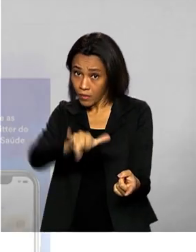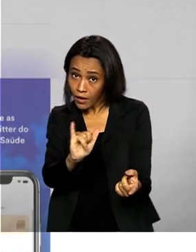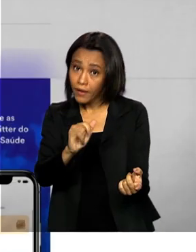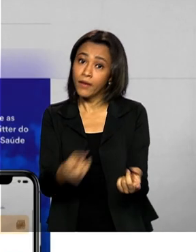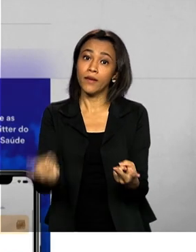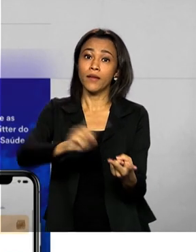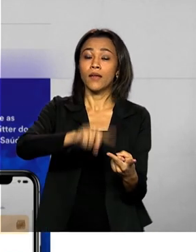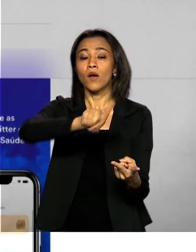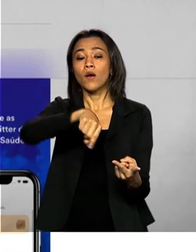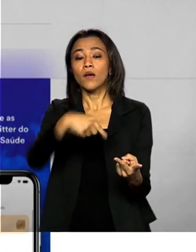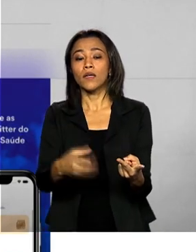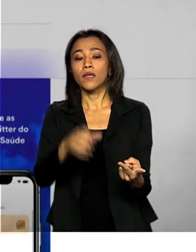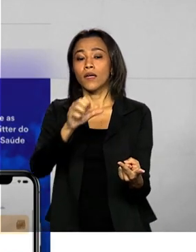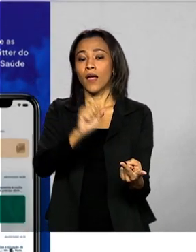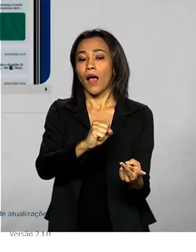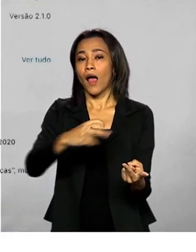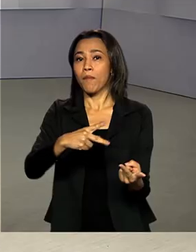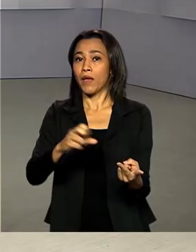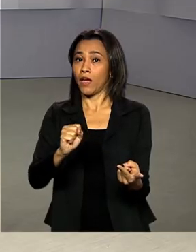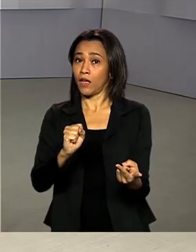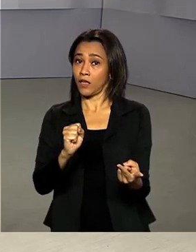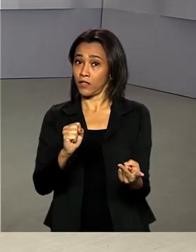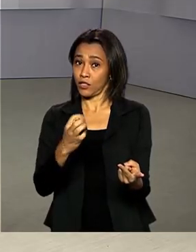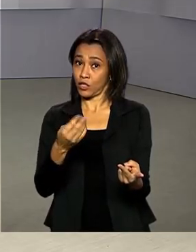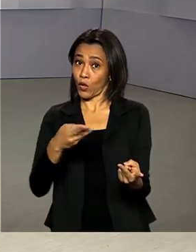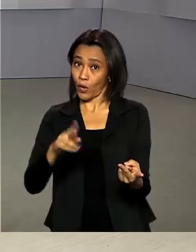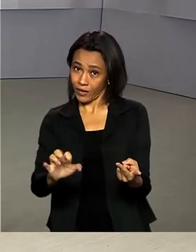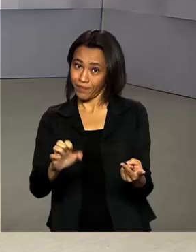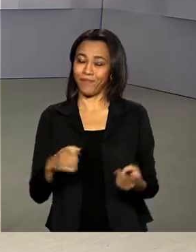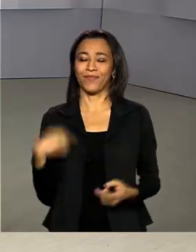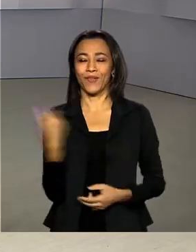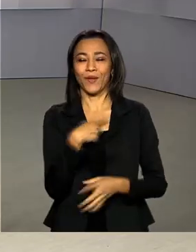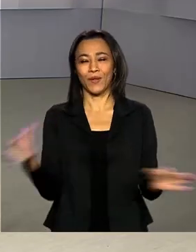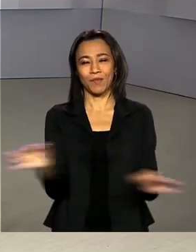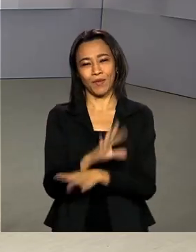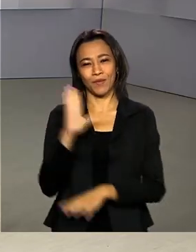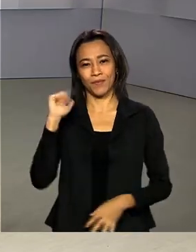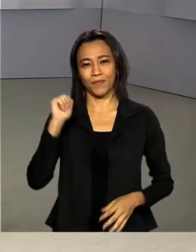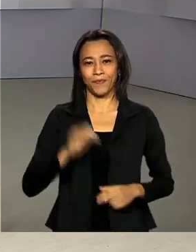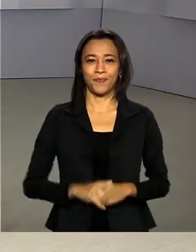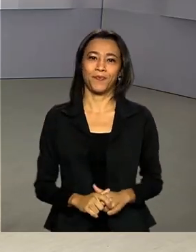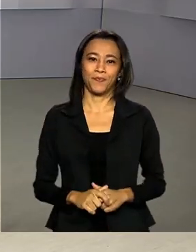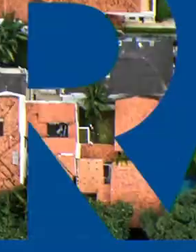ou a App Store para iPhones. A gente fica por aqui. Tchau!